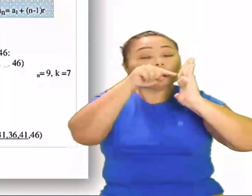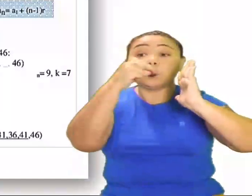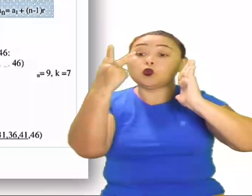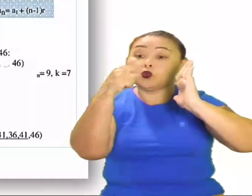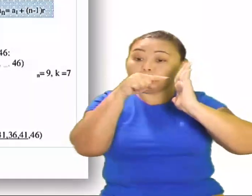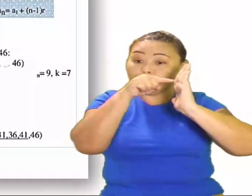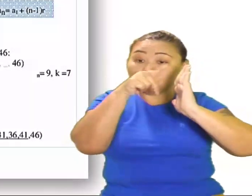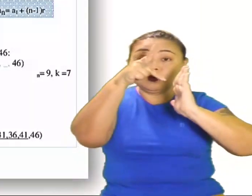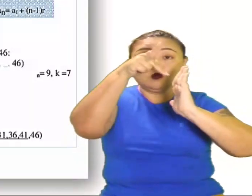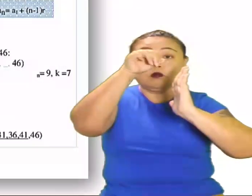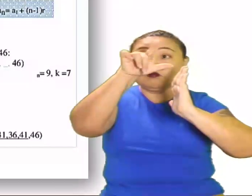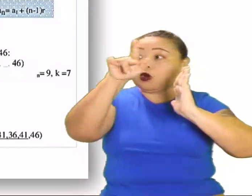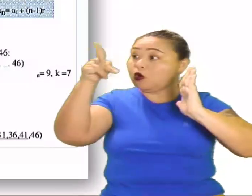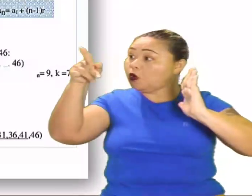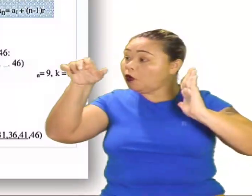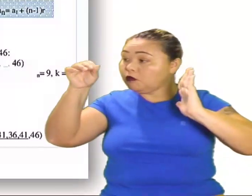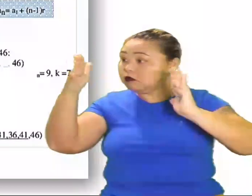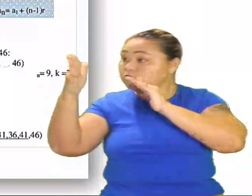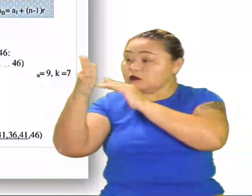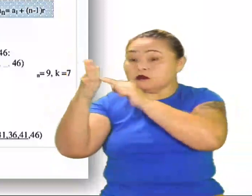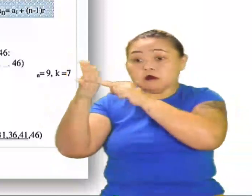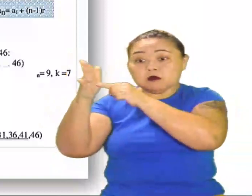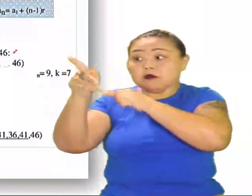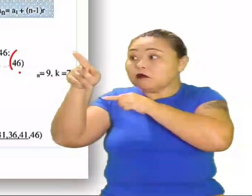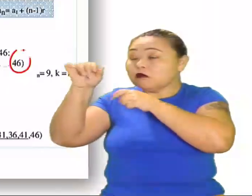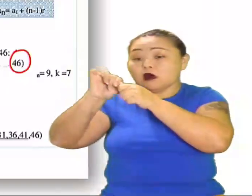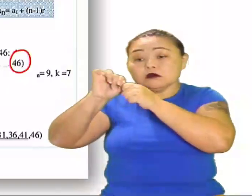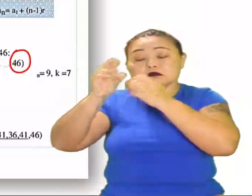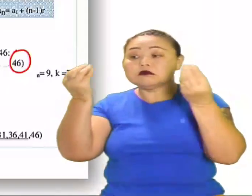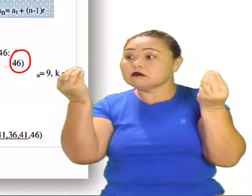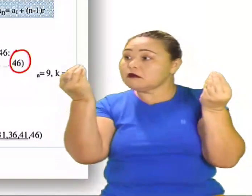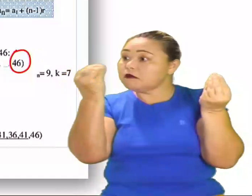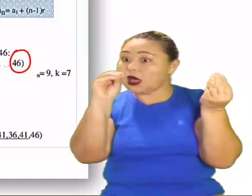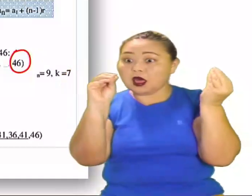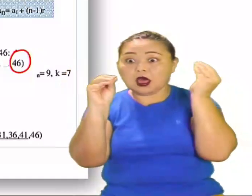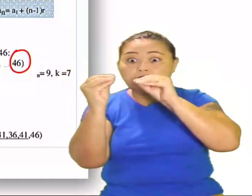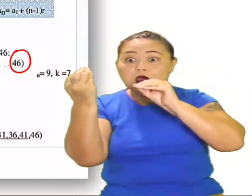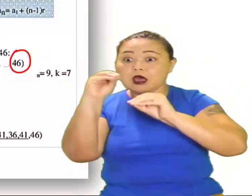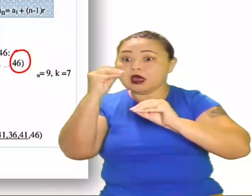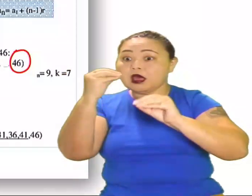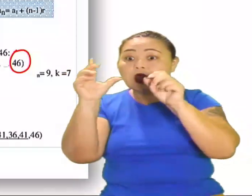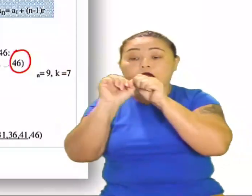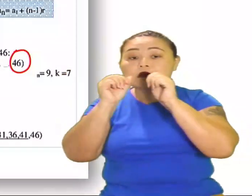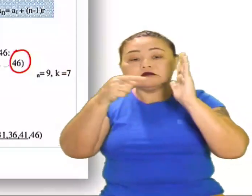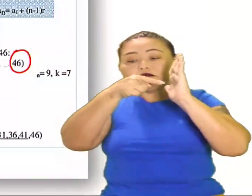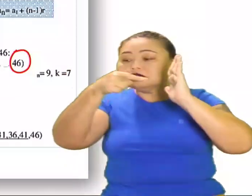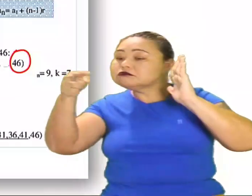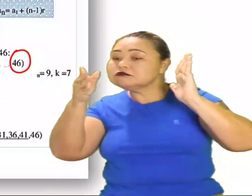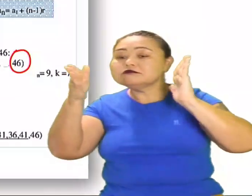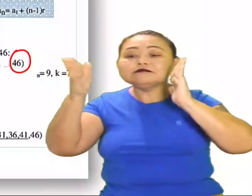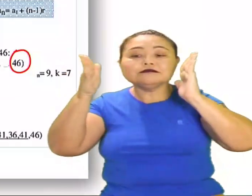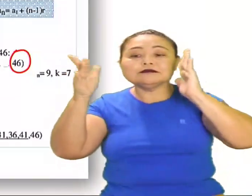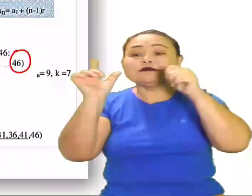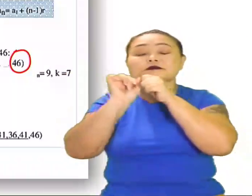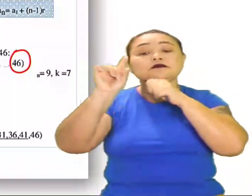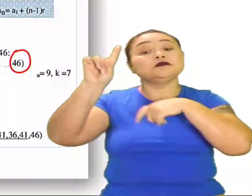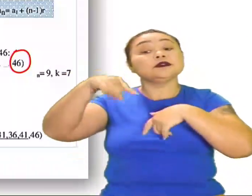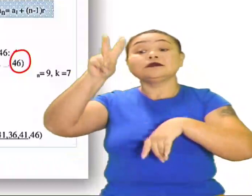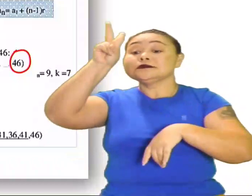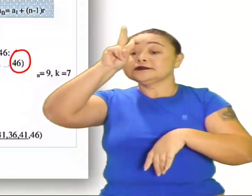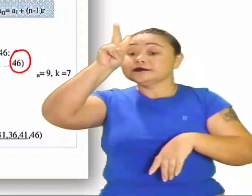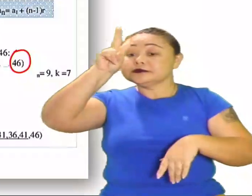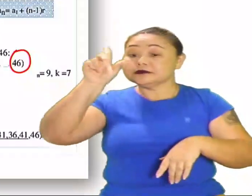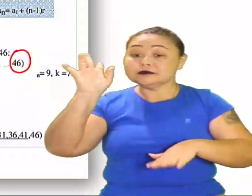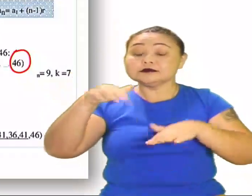vamos chamar de polos, e nós vamos interpolar, vamos colocar termos entre esses dois. Lembrando